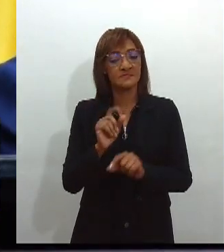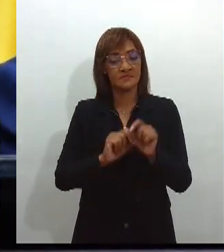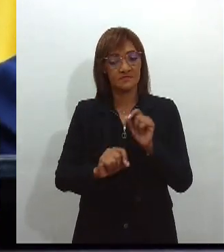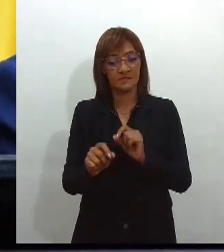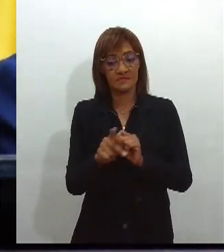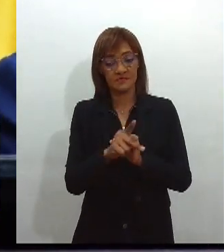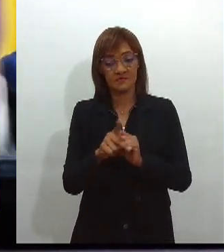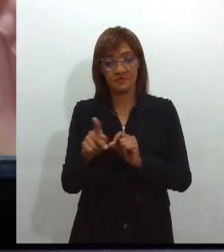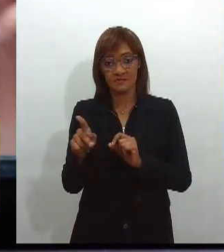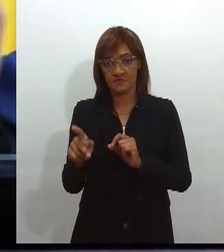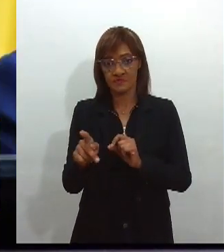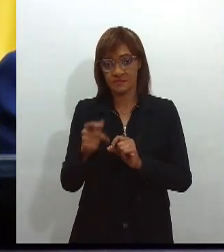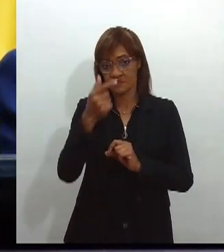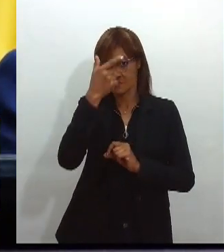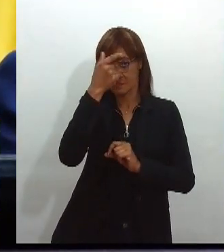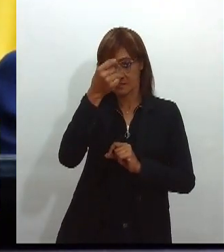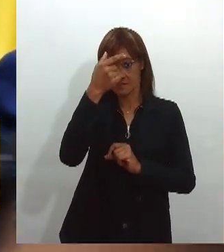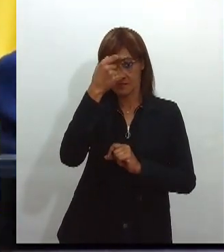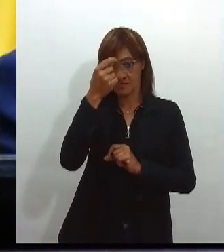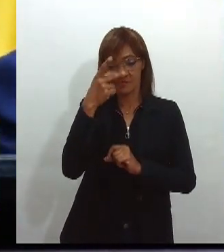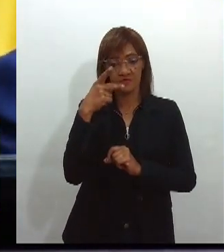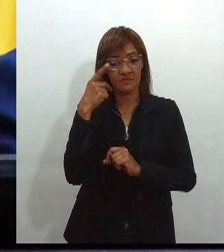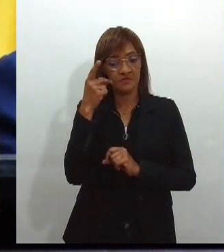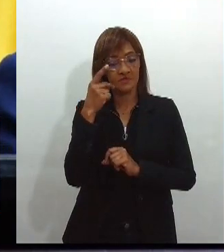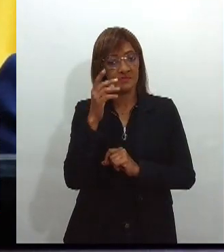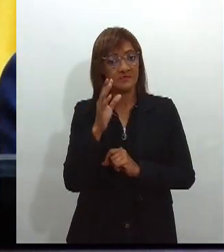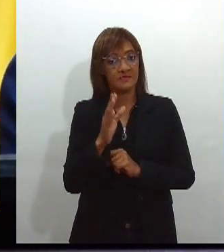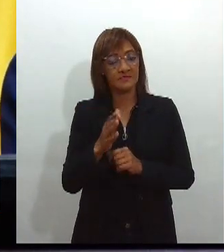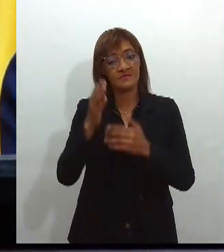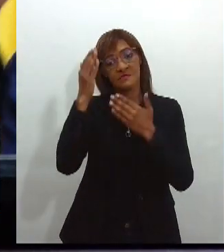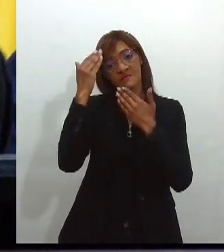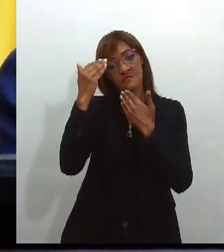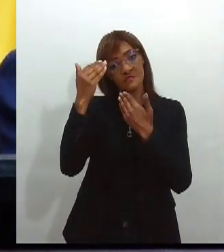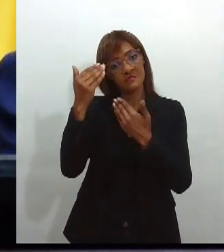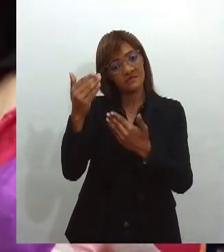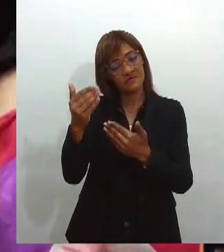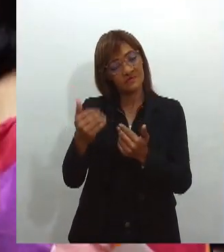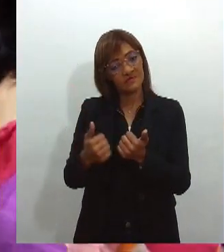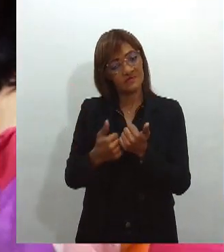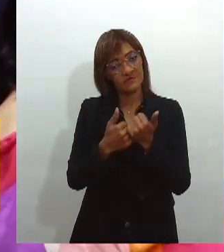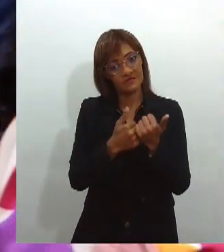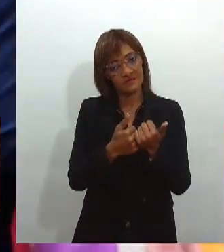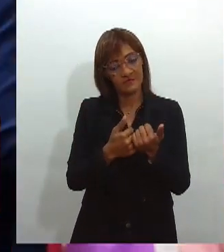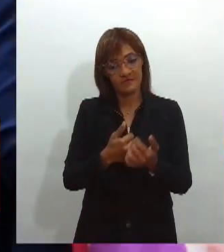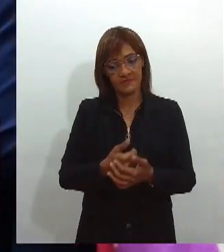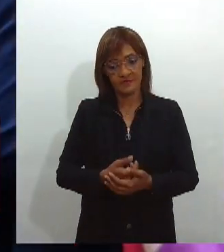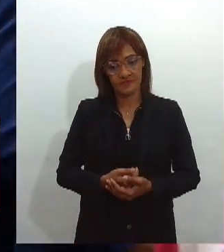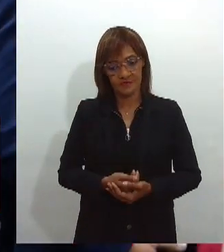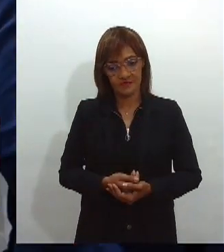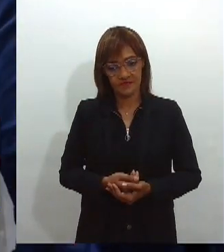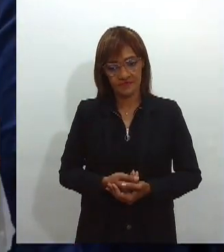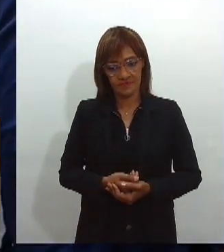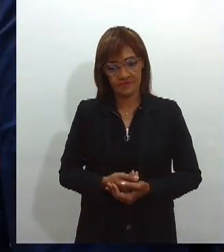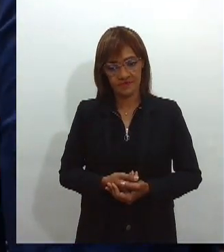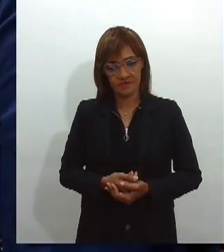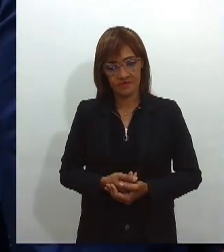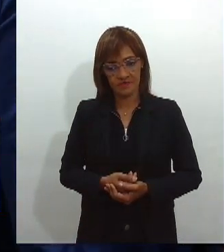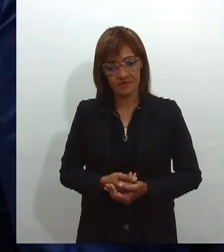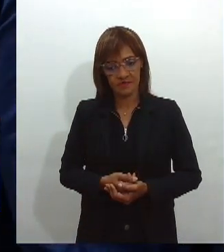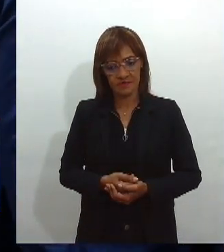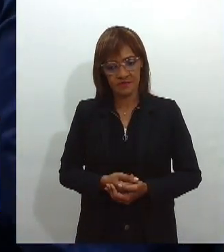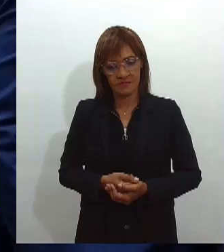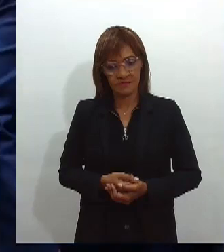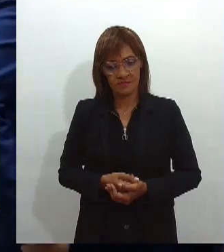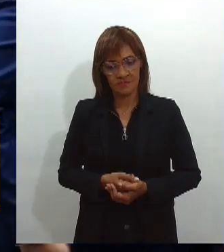deputado Jefferson Andrade, que agradeceu o apoio dos parlamentares. Tem tido um diálogo constante